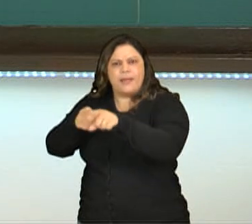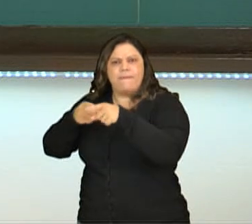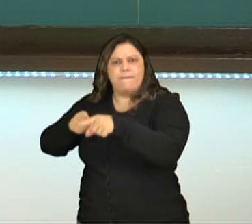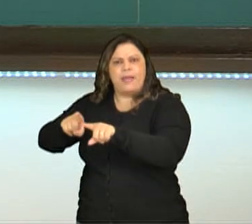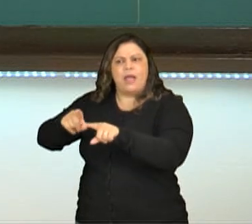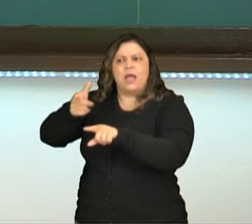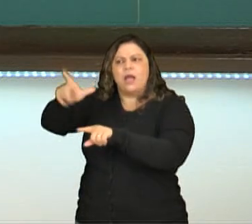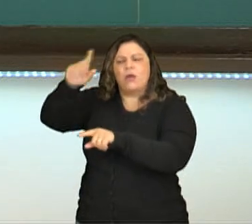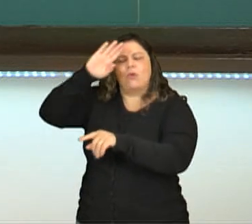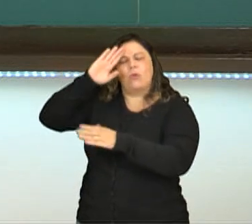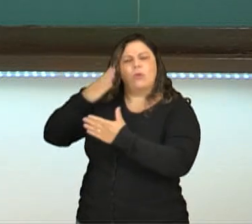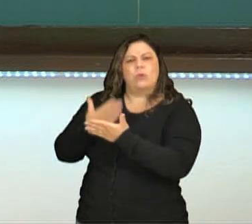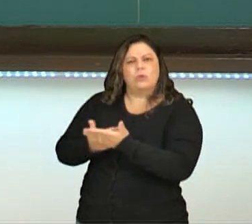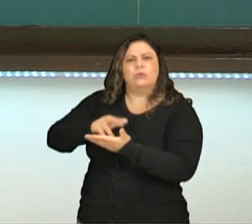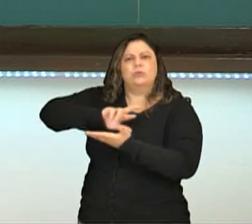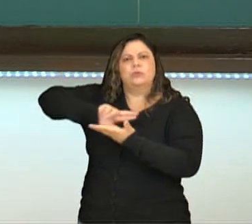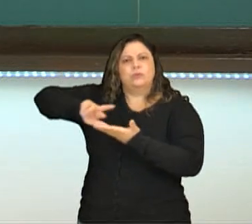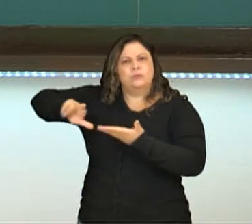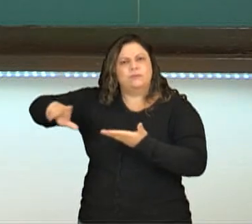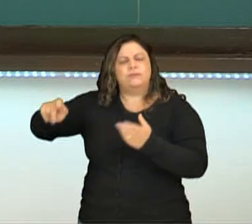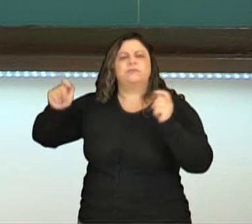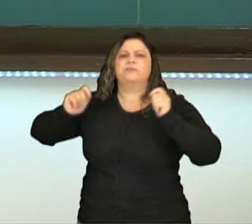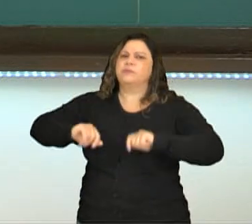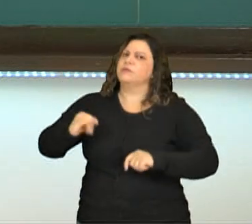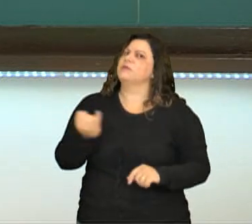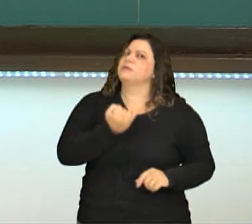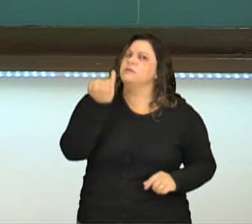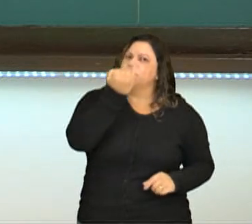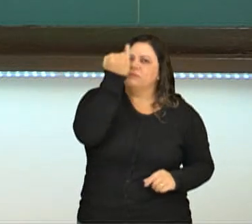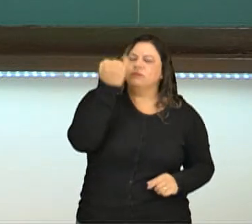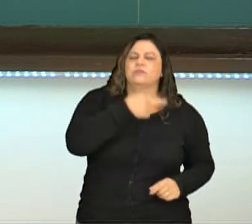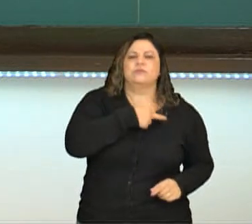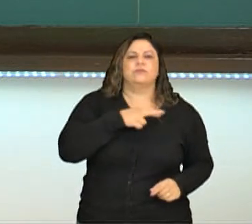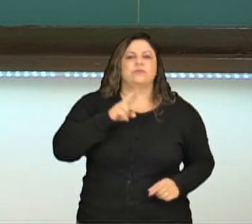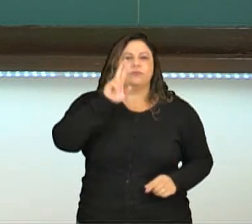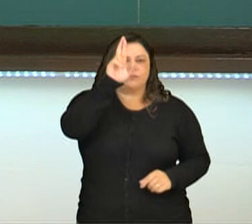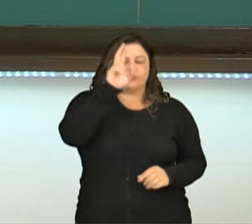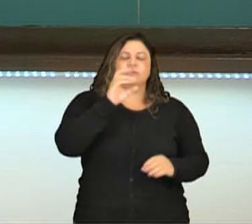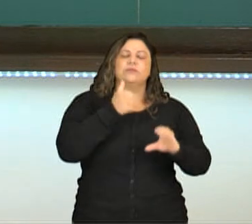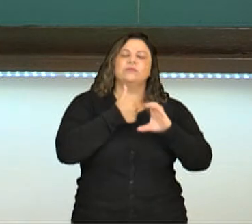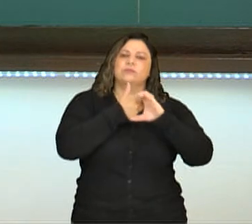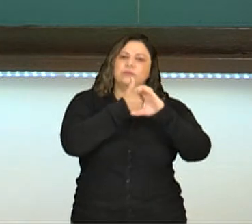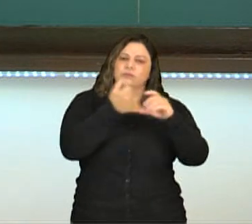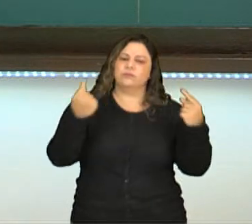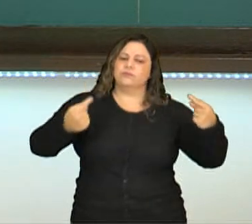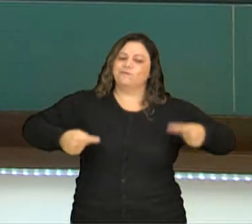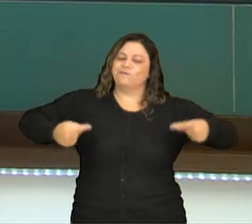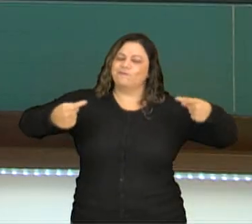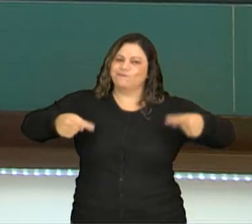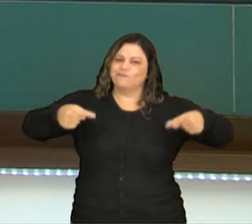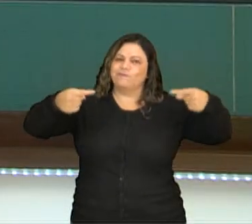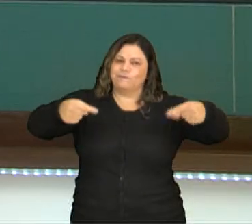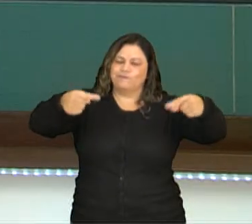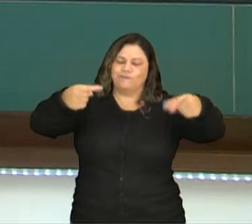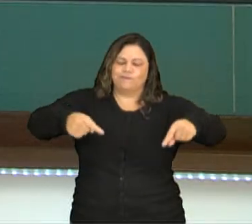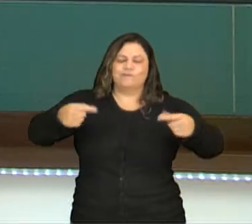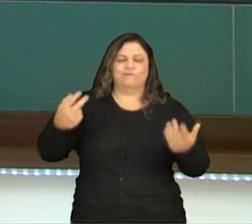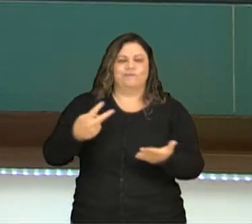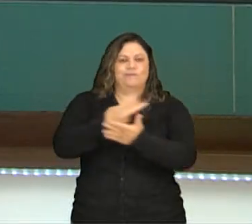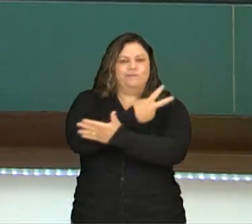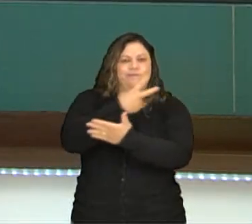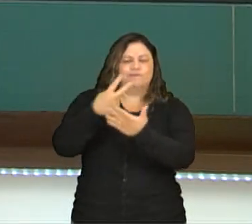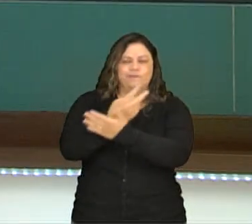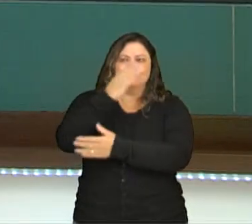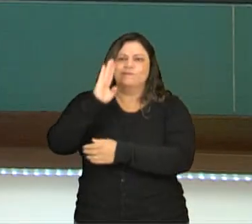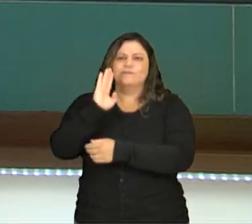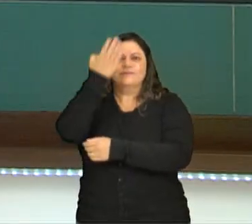crenças populares. Então, era extremamente importante para a religiosidade cristã combater as heresias. Combate ao paganismo,